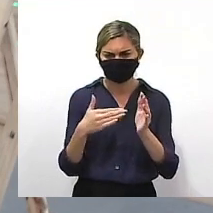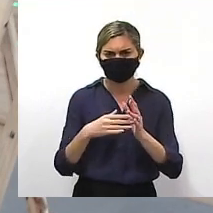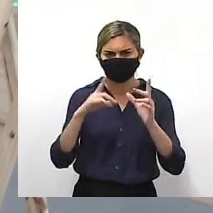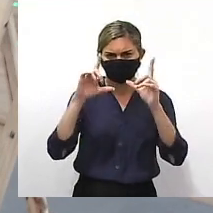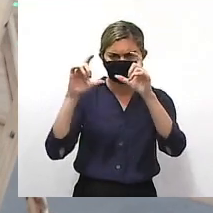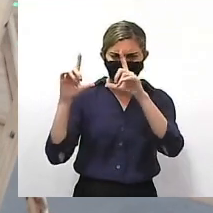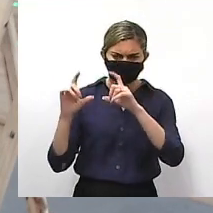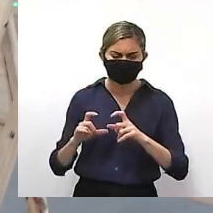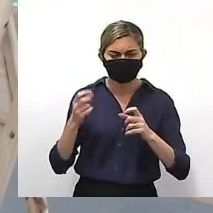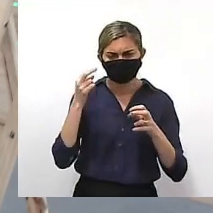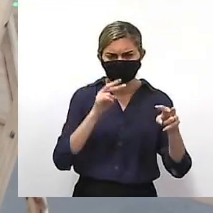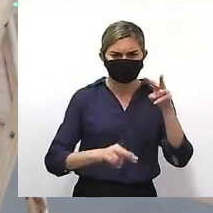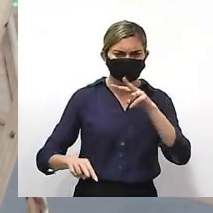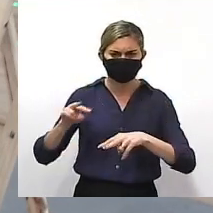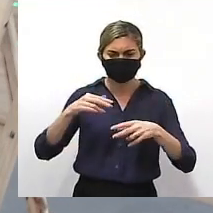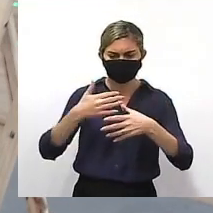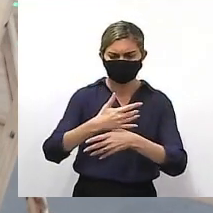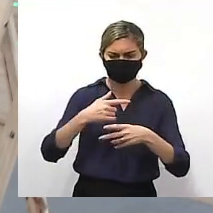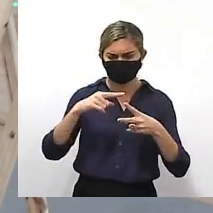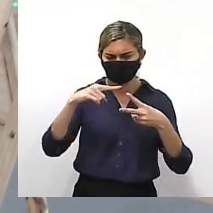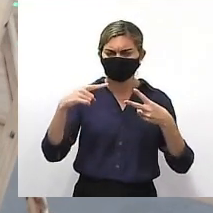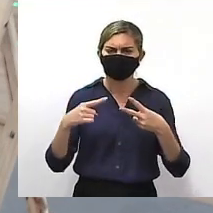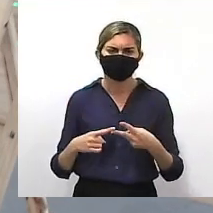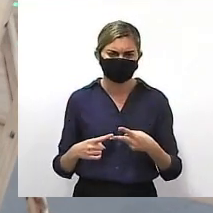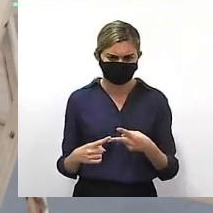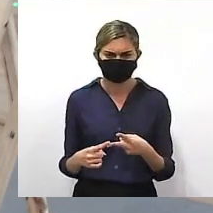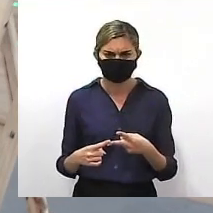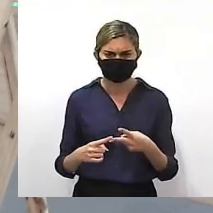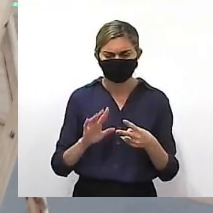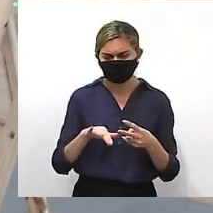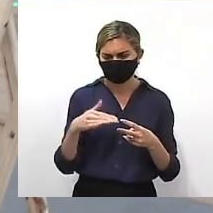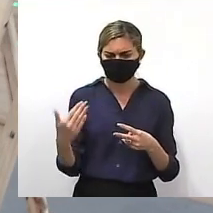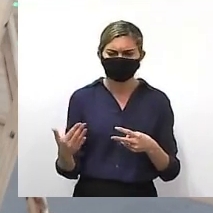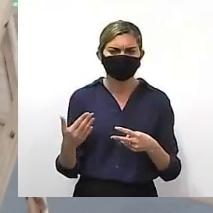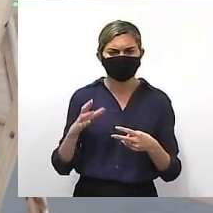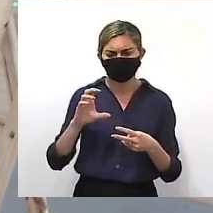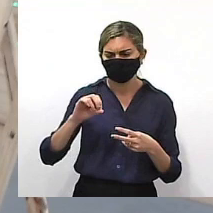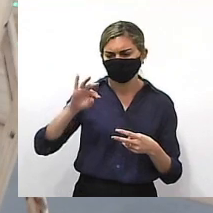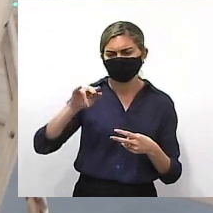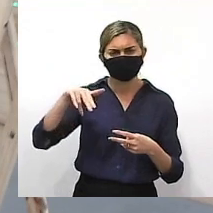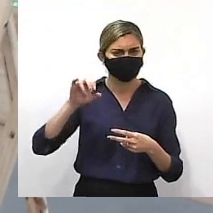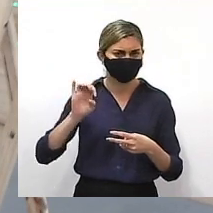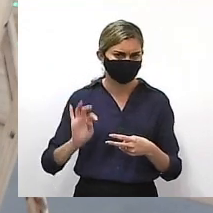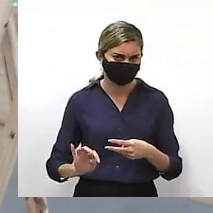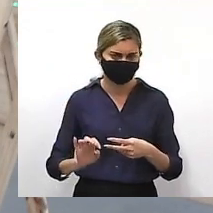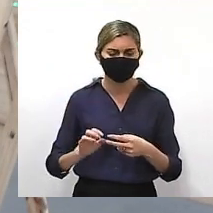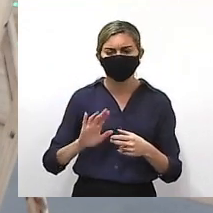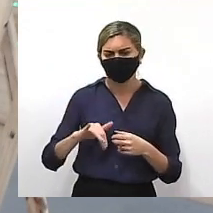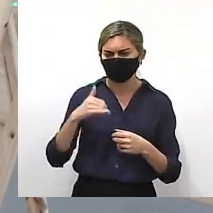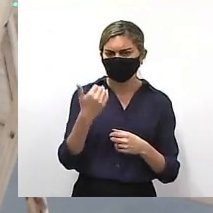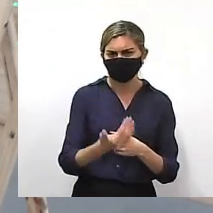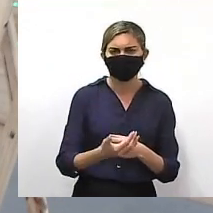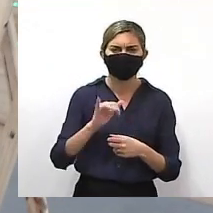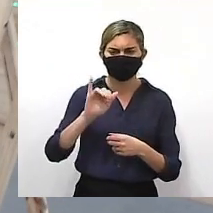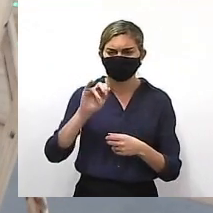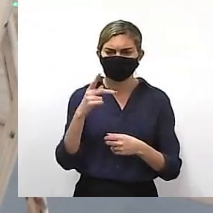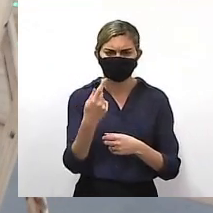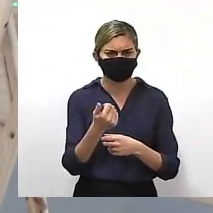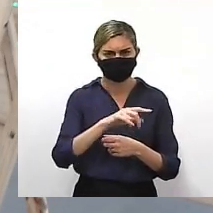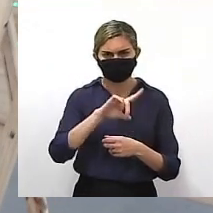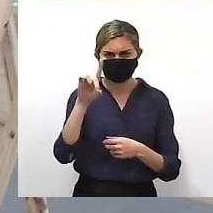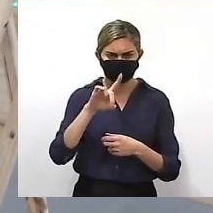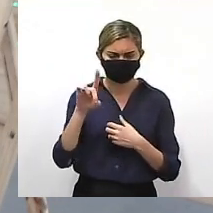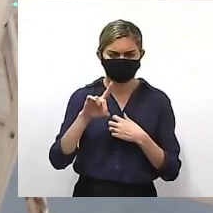fotografias, você vê a cidade de dois lados. O lado do continente e o lado da Ilha de